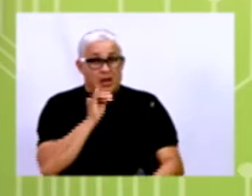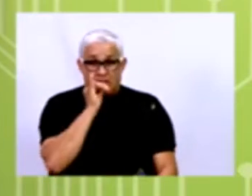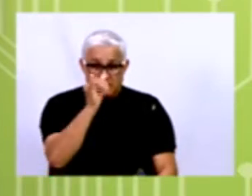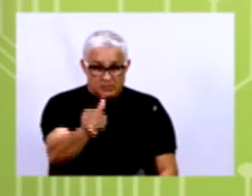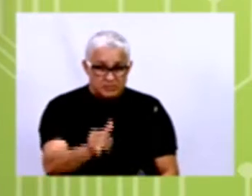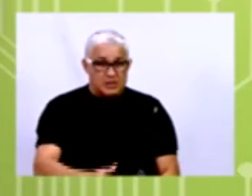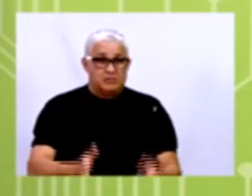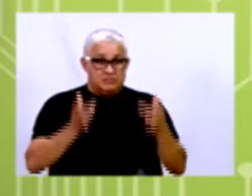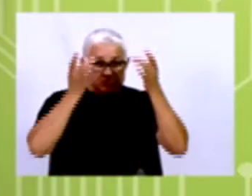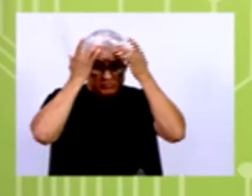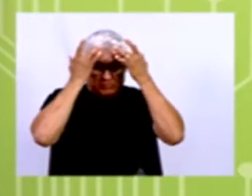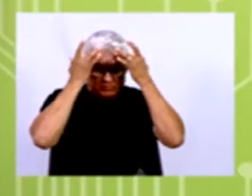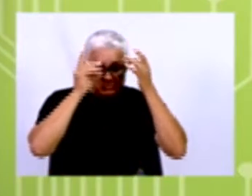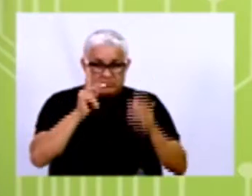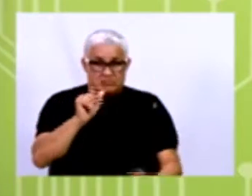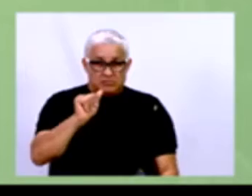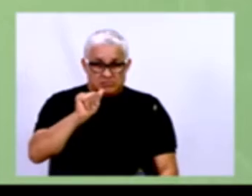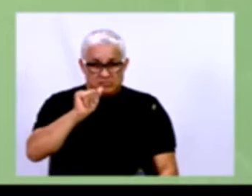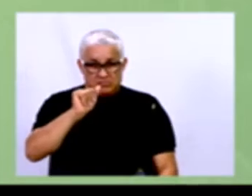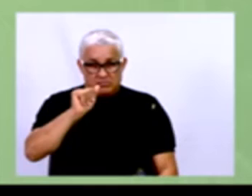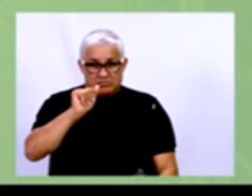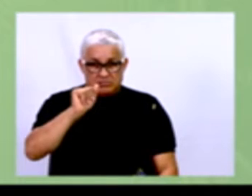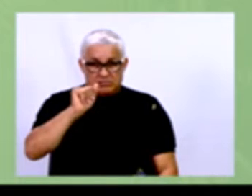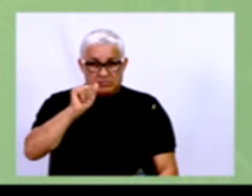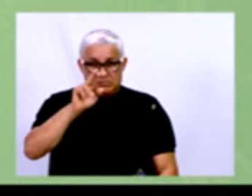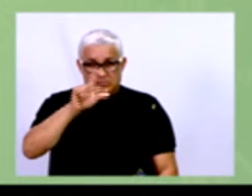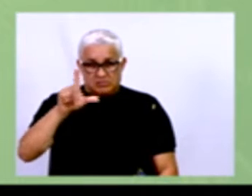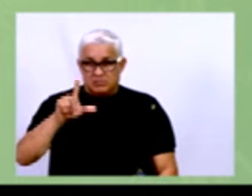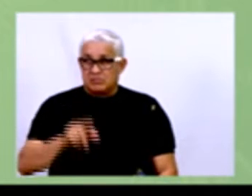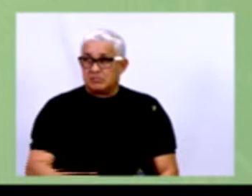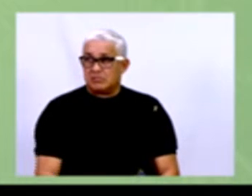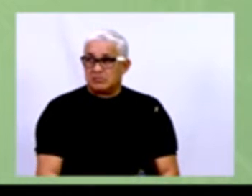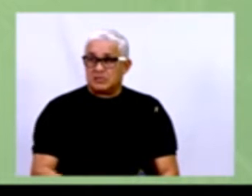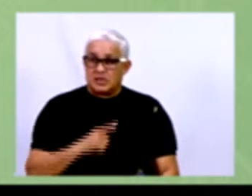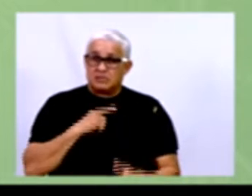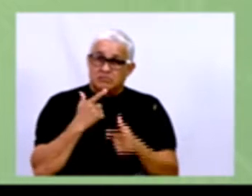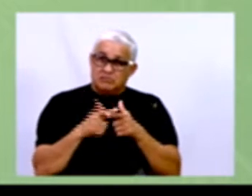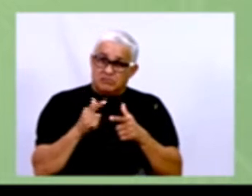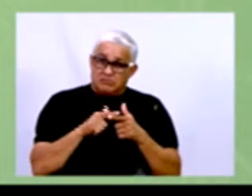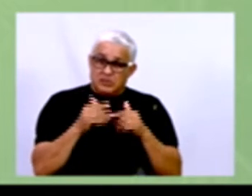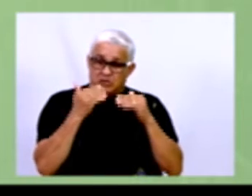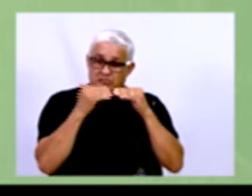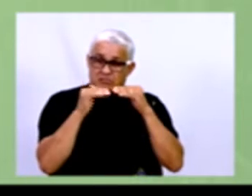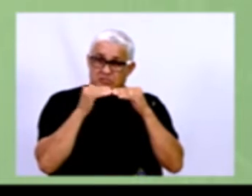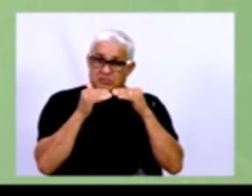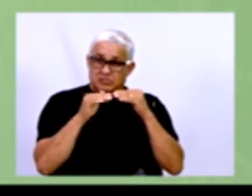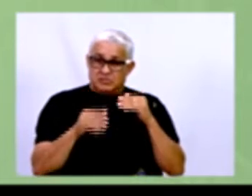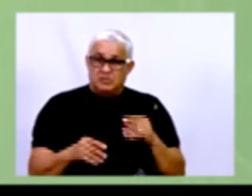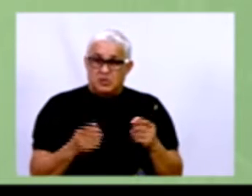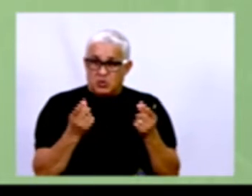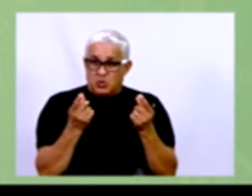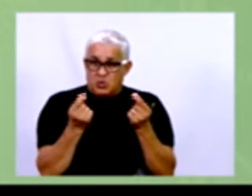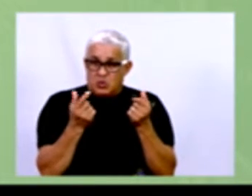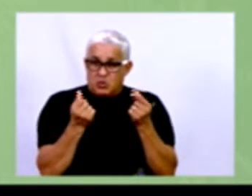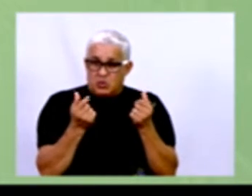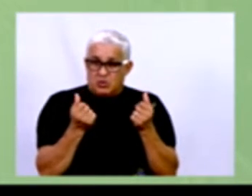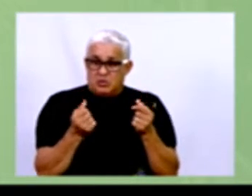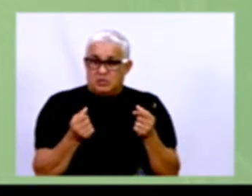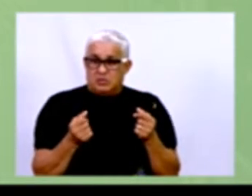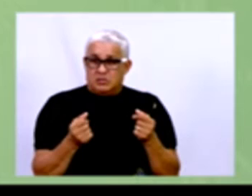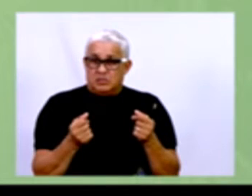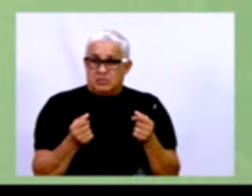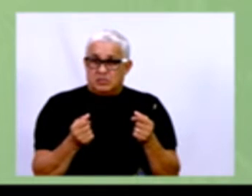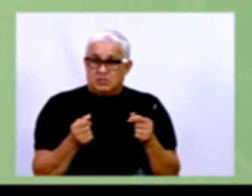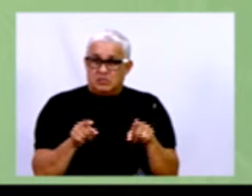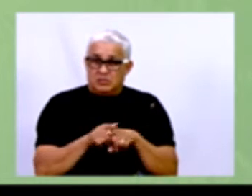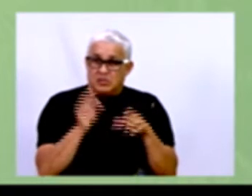deve guardar. Então, há um problema aí, há um descasamento entre o volume de recursos produzidos e